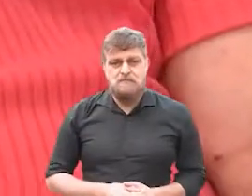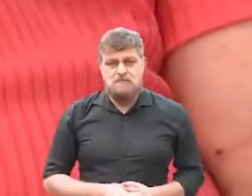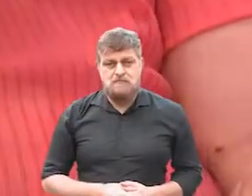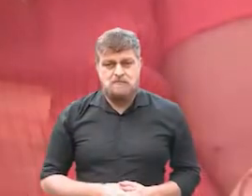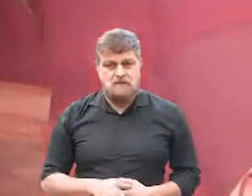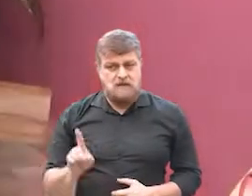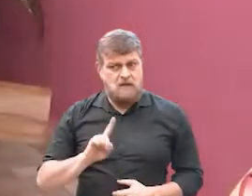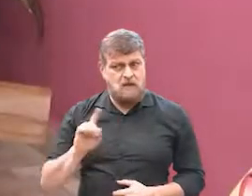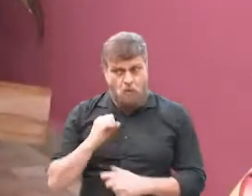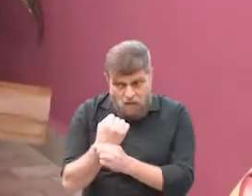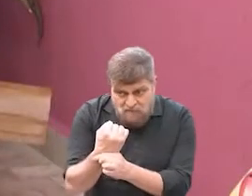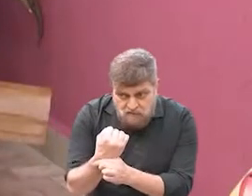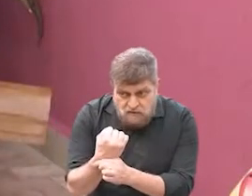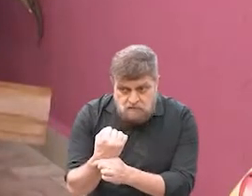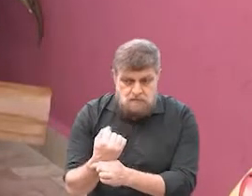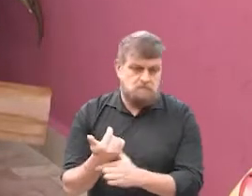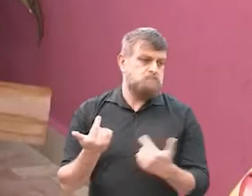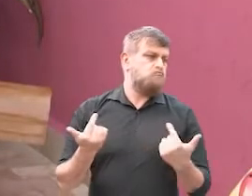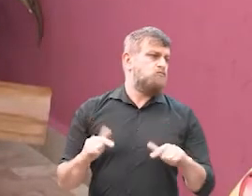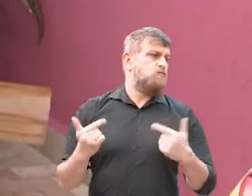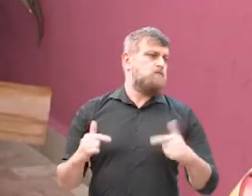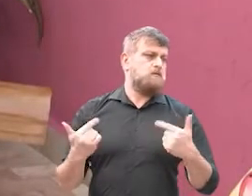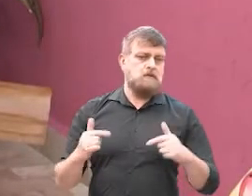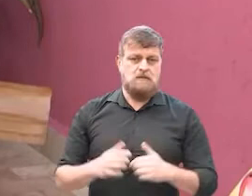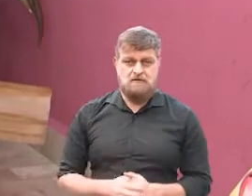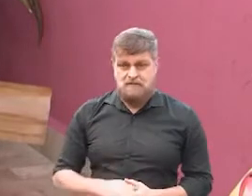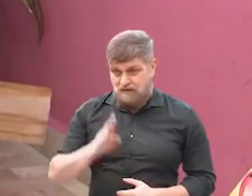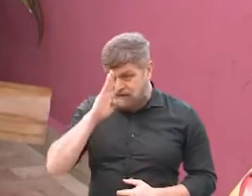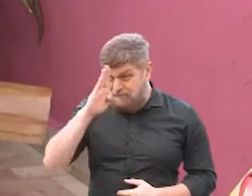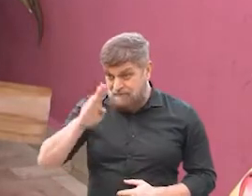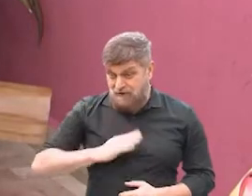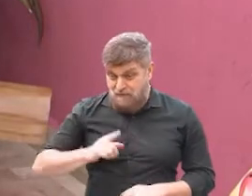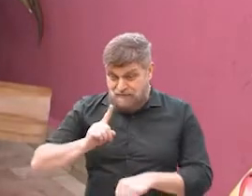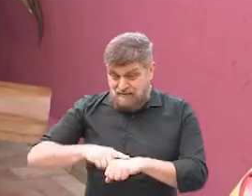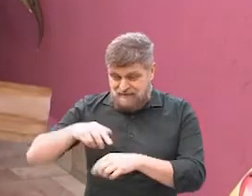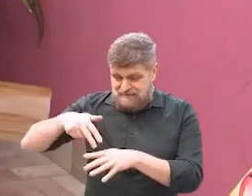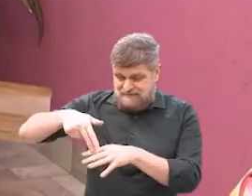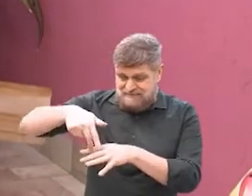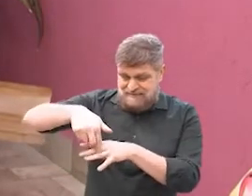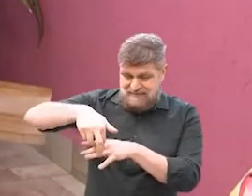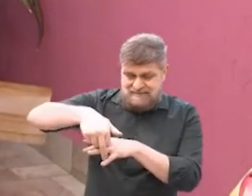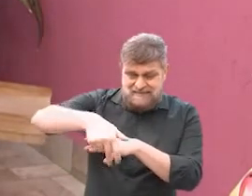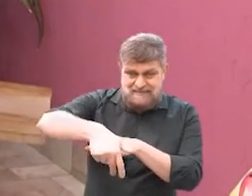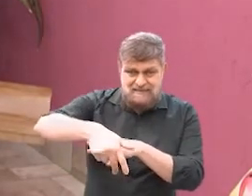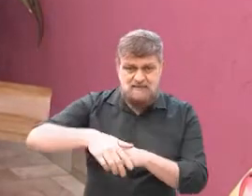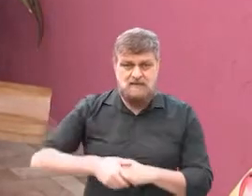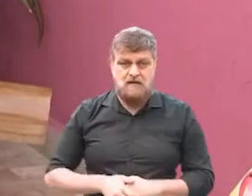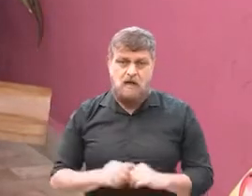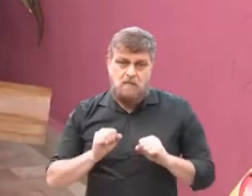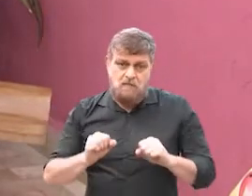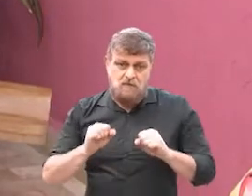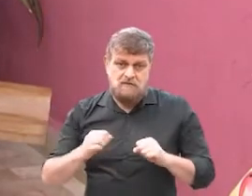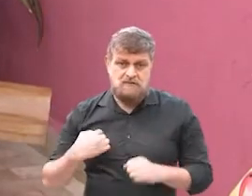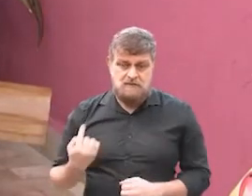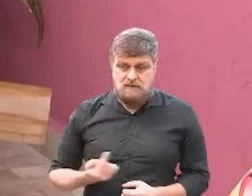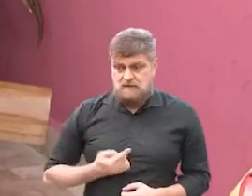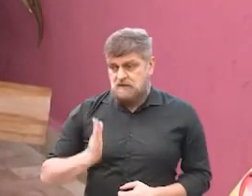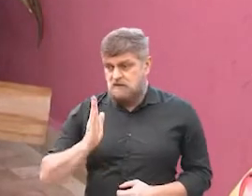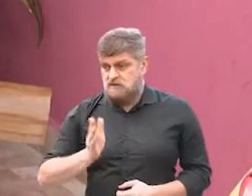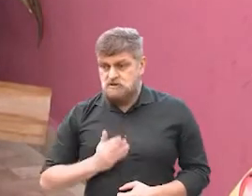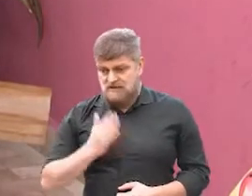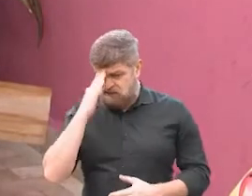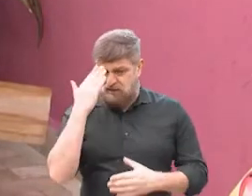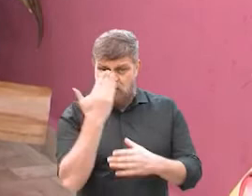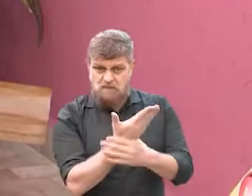Helena. Eu não tenho confiança mais com eles, mais não. Principalmente na hora de descer, né? Pode ser que a